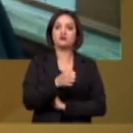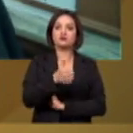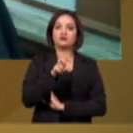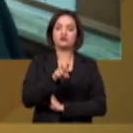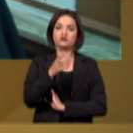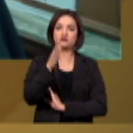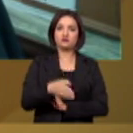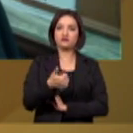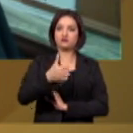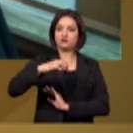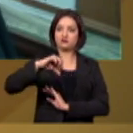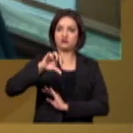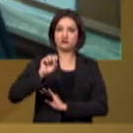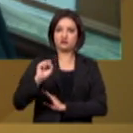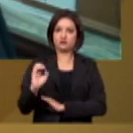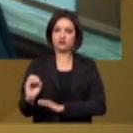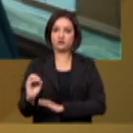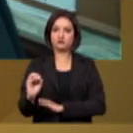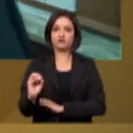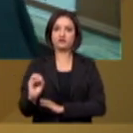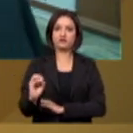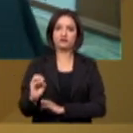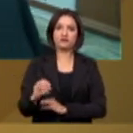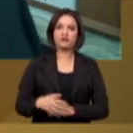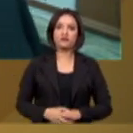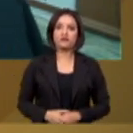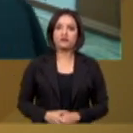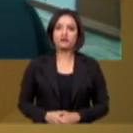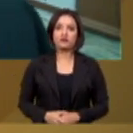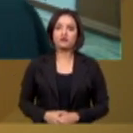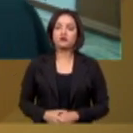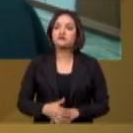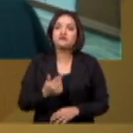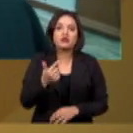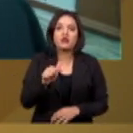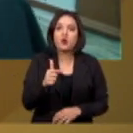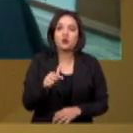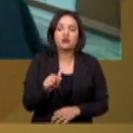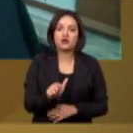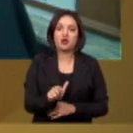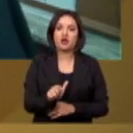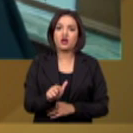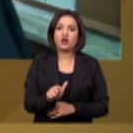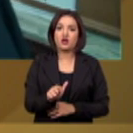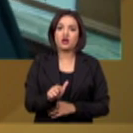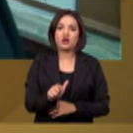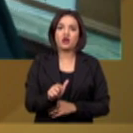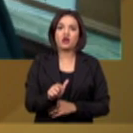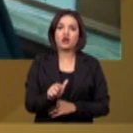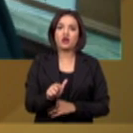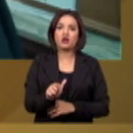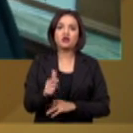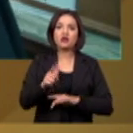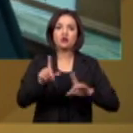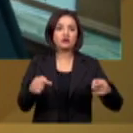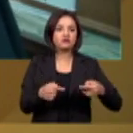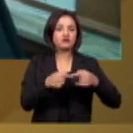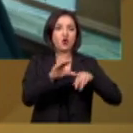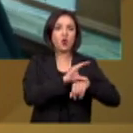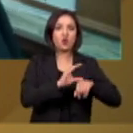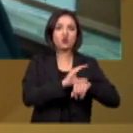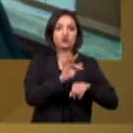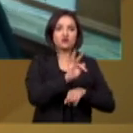6815/1980 não foi tomado pela constituição federal